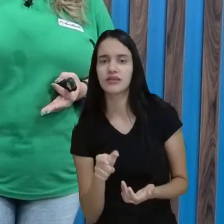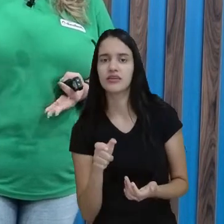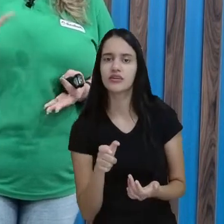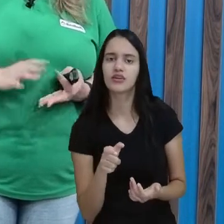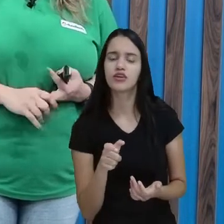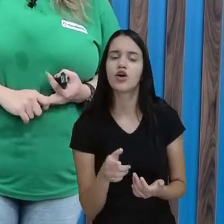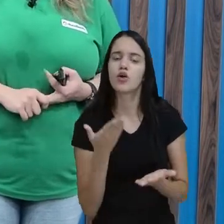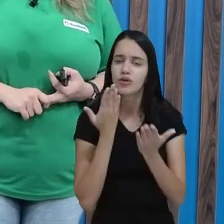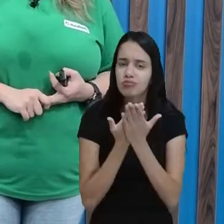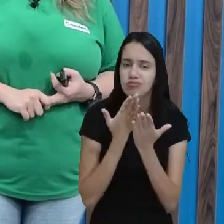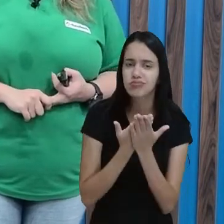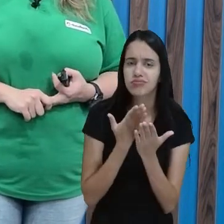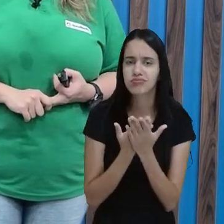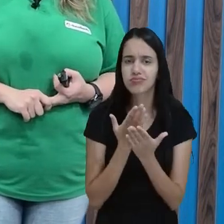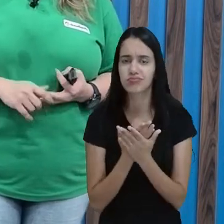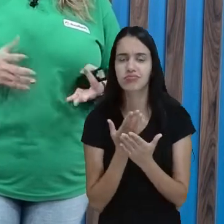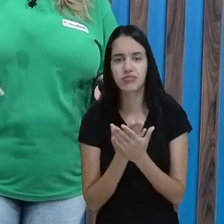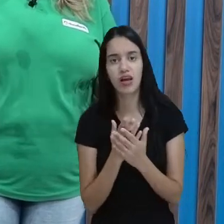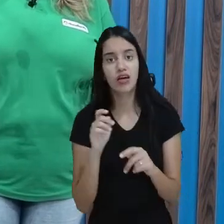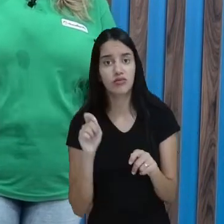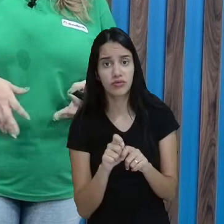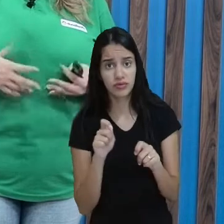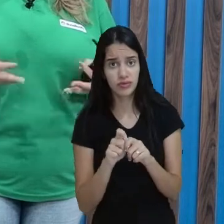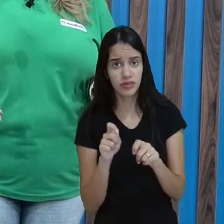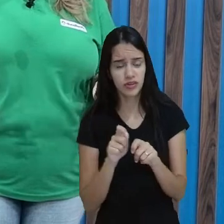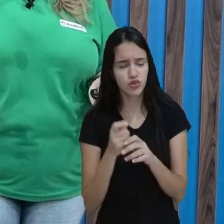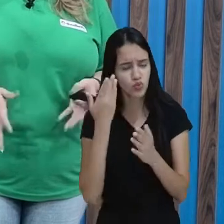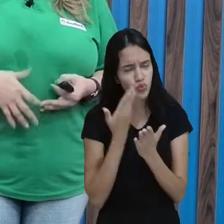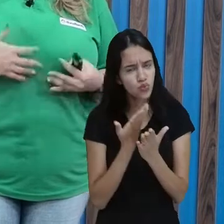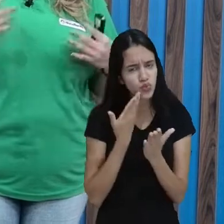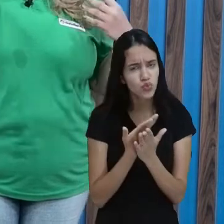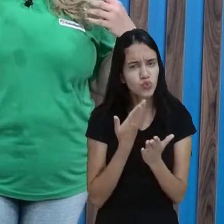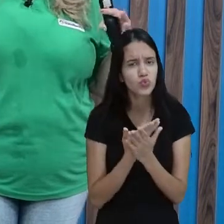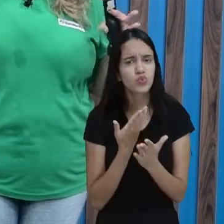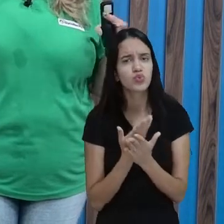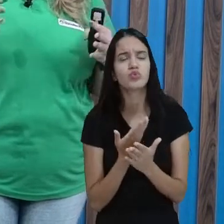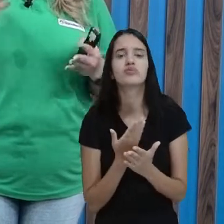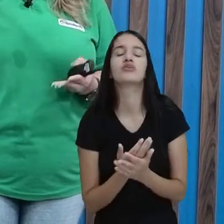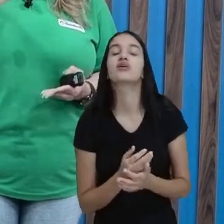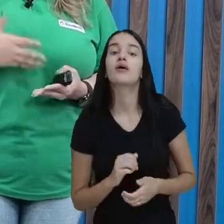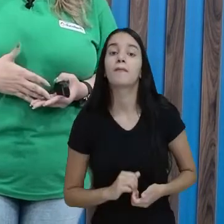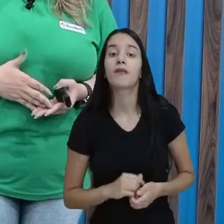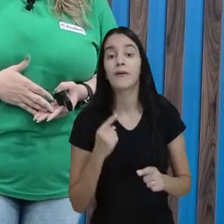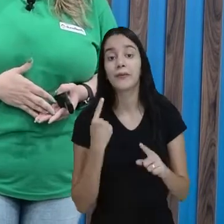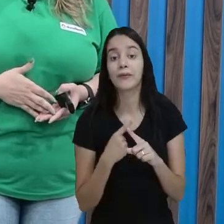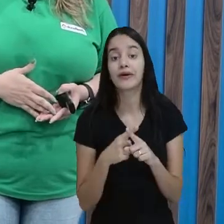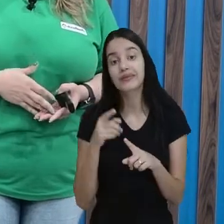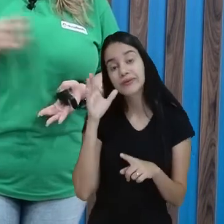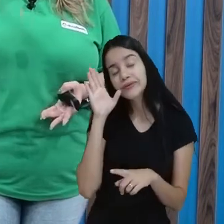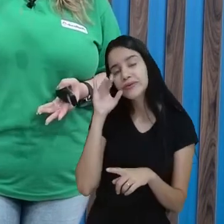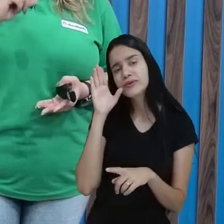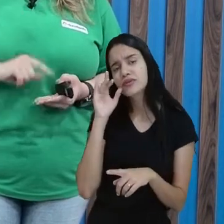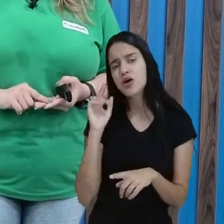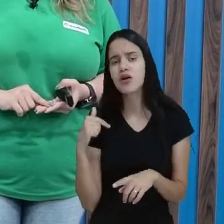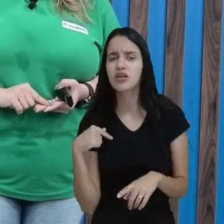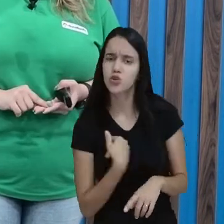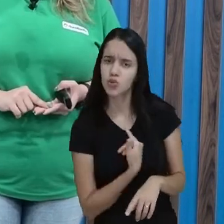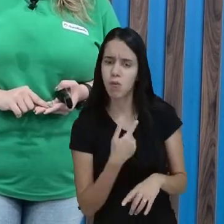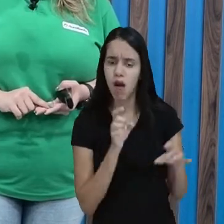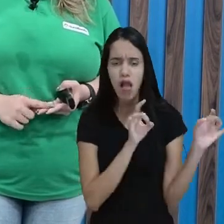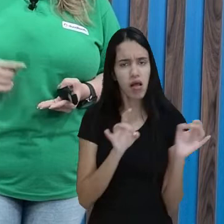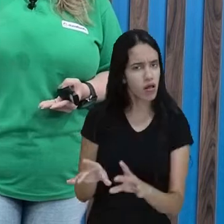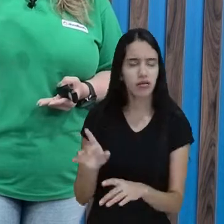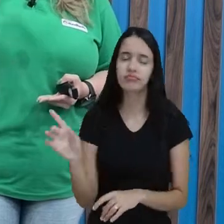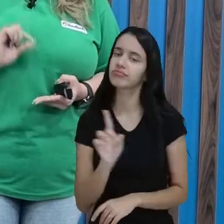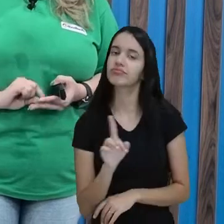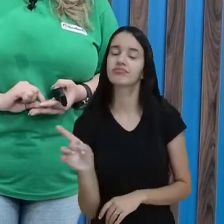corra atrás do seu interesse, faça por onde, estude e vá atrás, porque quando a gente tem essa curiosidade, a gente não pode desperdiçar não, tá